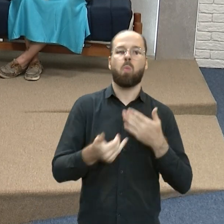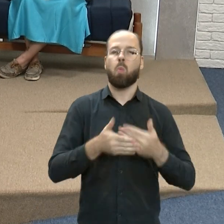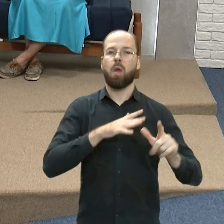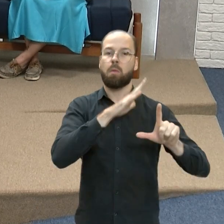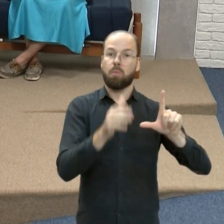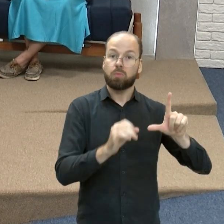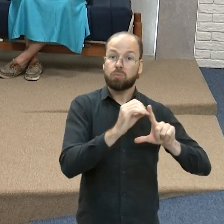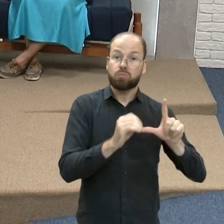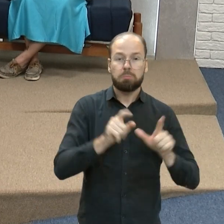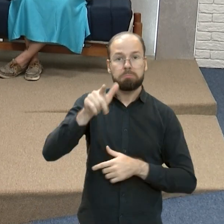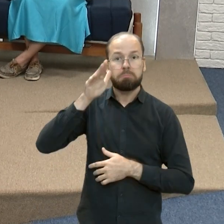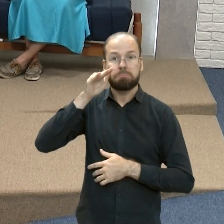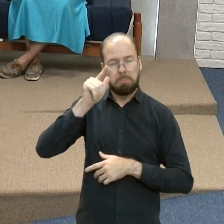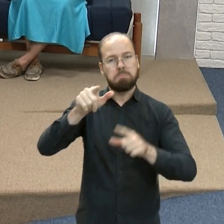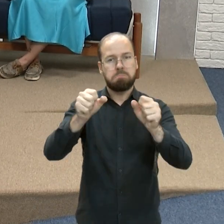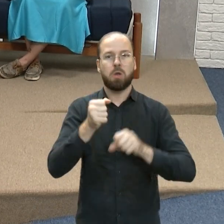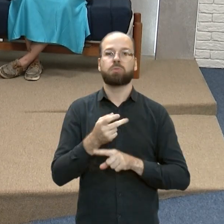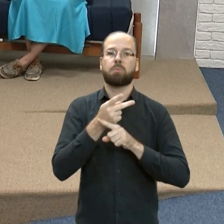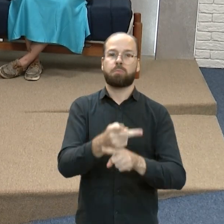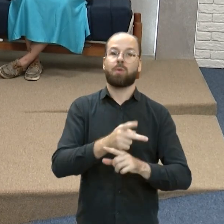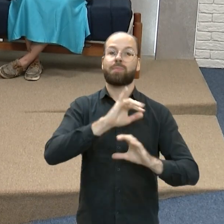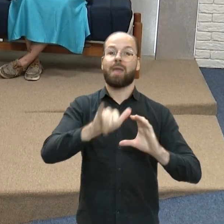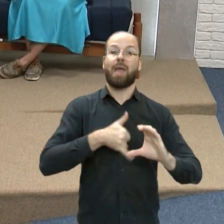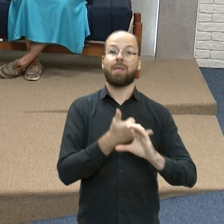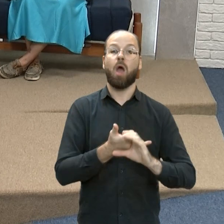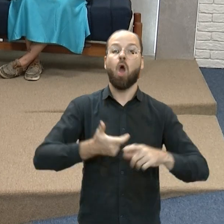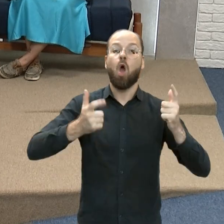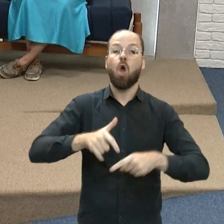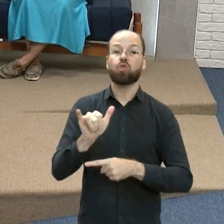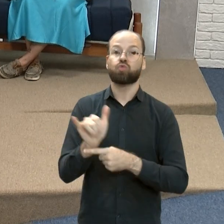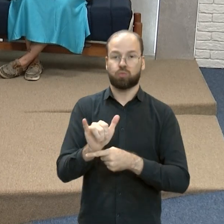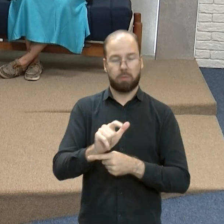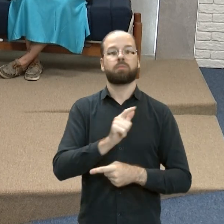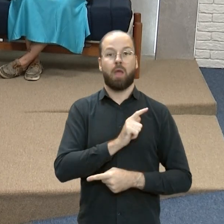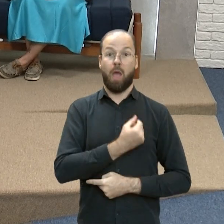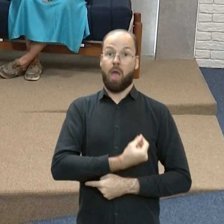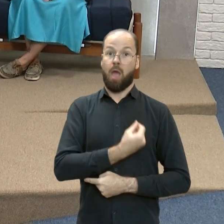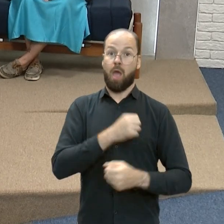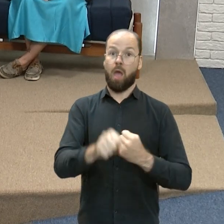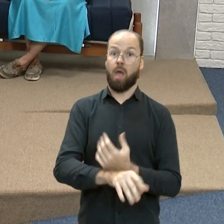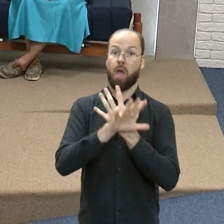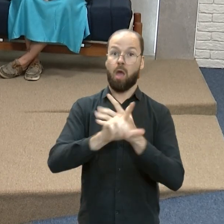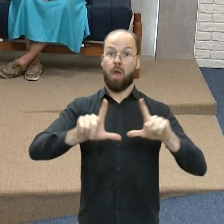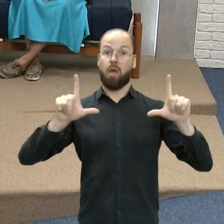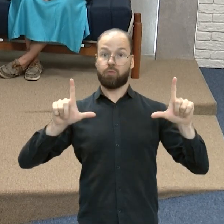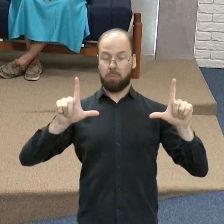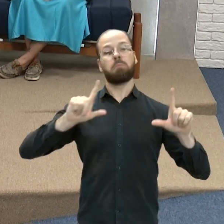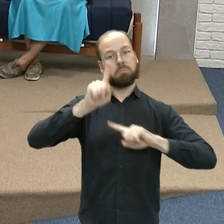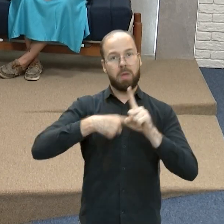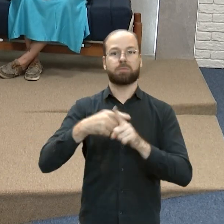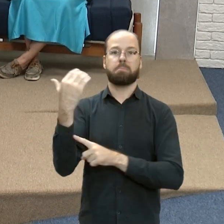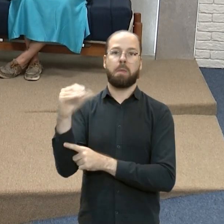UFG, é só procurar pelo nosso canal no YouTube. Lá ocorre a transmissão simultânea e os programas ficam salvos para que você assista em qualquer dia